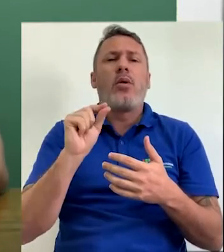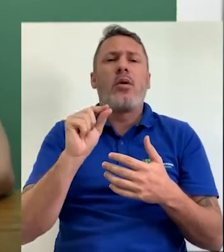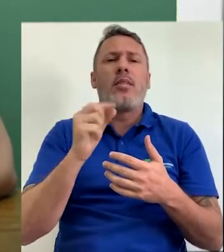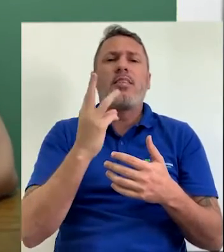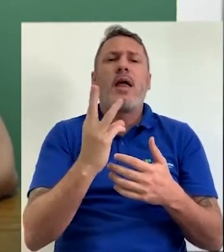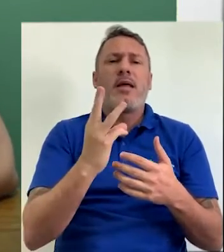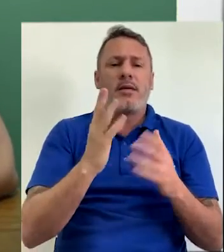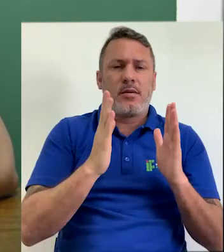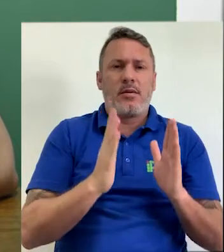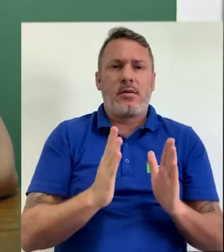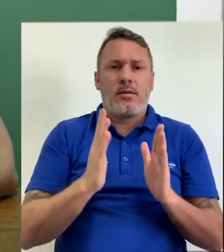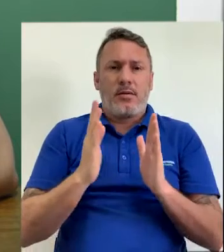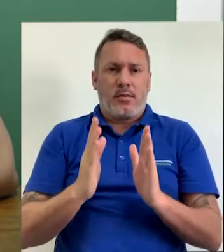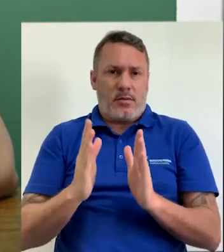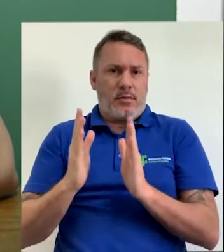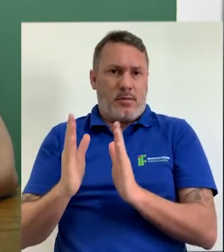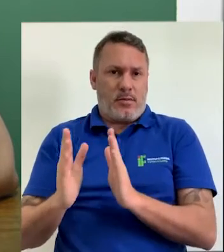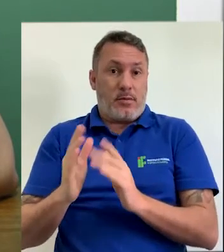em três blocos: